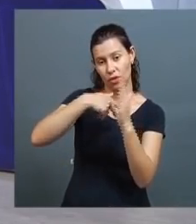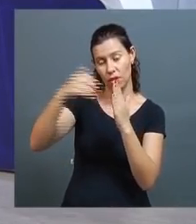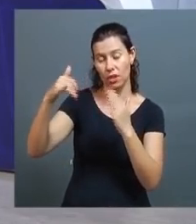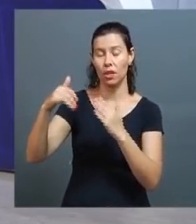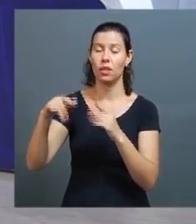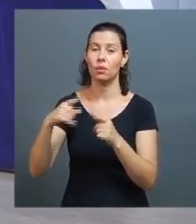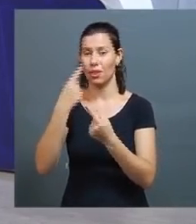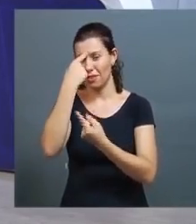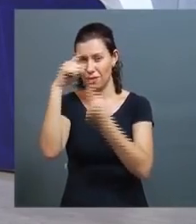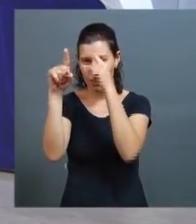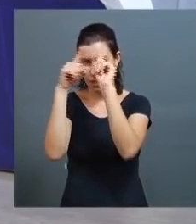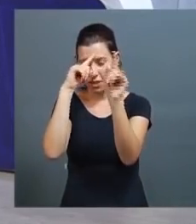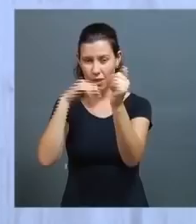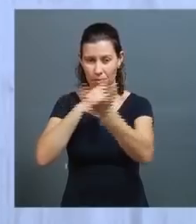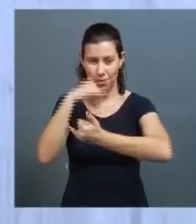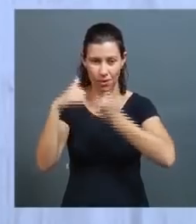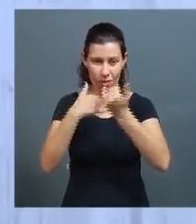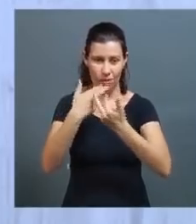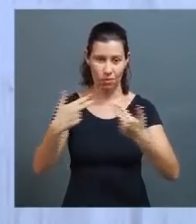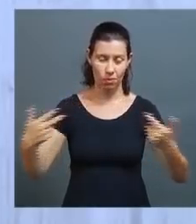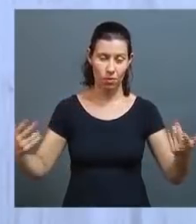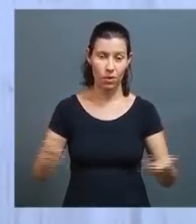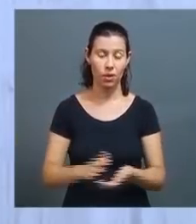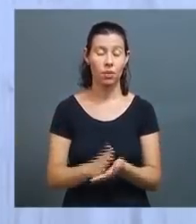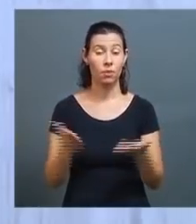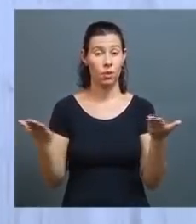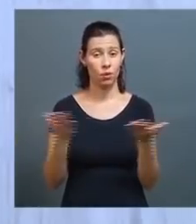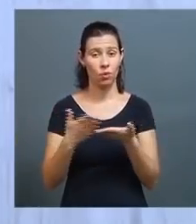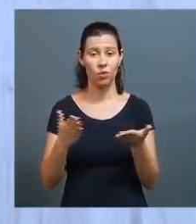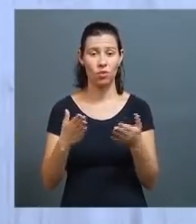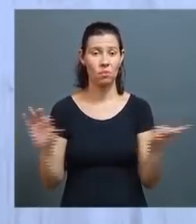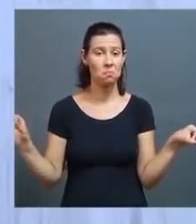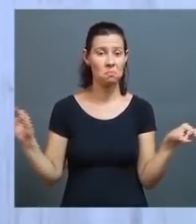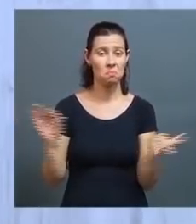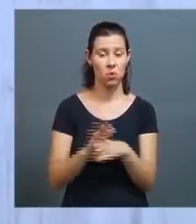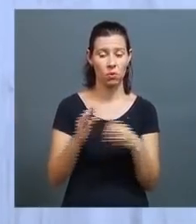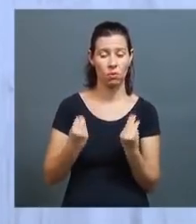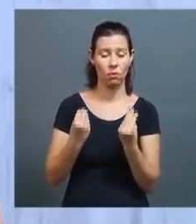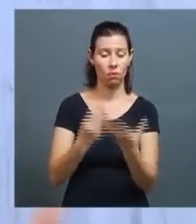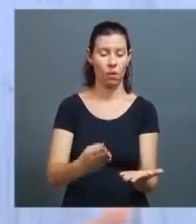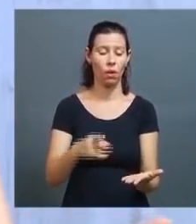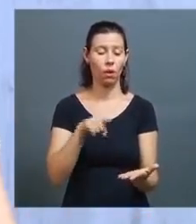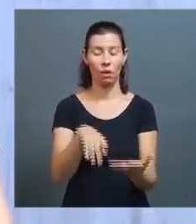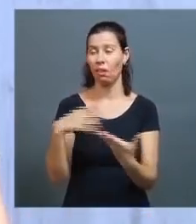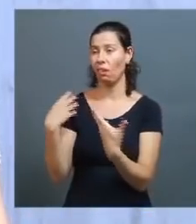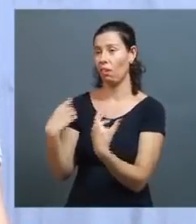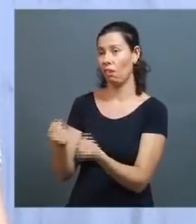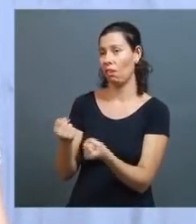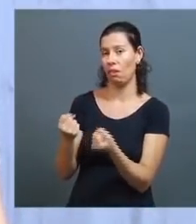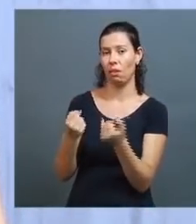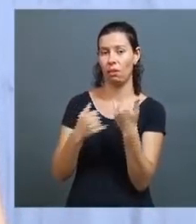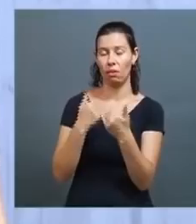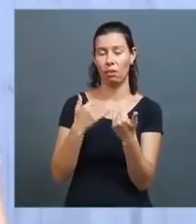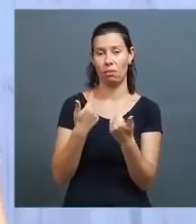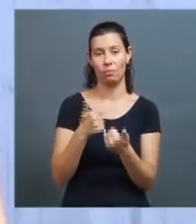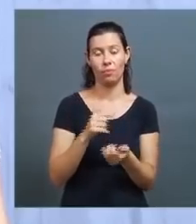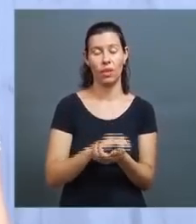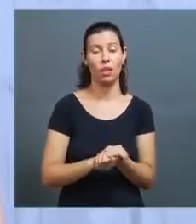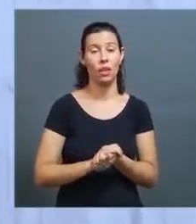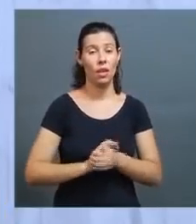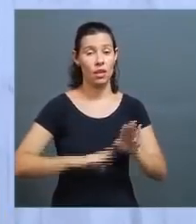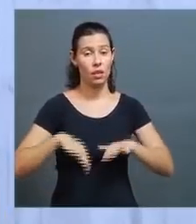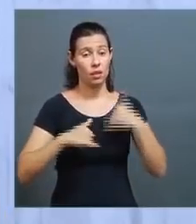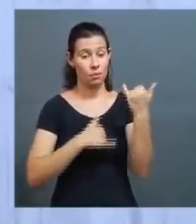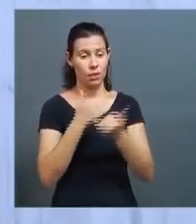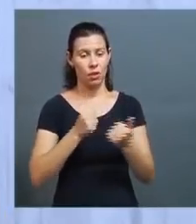criança recebe tudo muito pronto. E não tem quem sente também para explorar aquele brinquedo. Ela recebe um brinquedo tão caro, mas